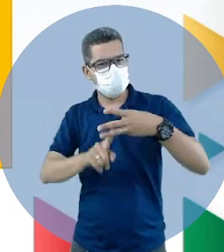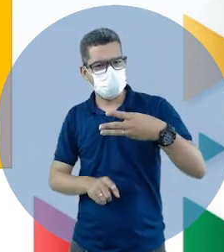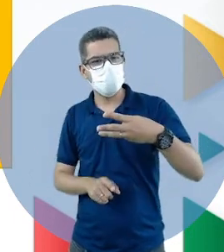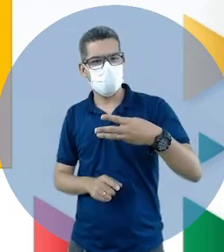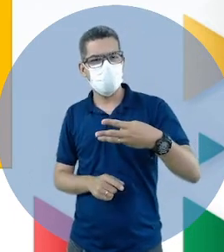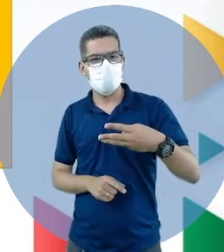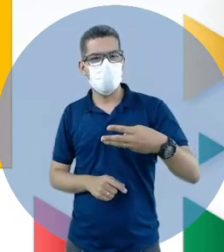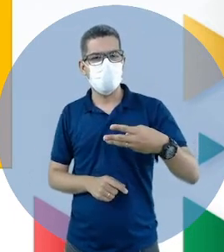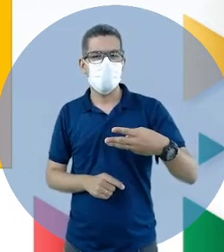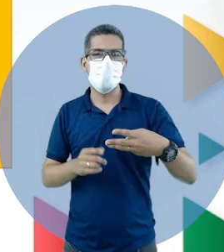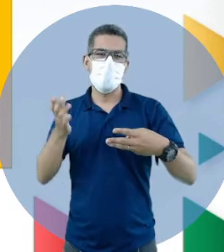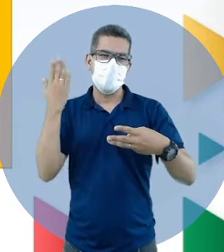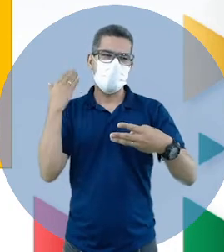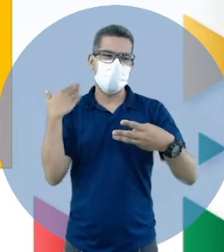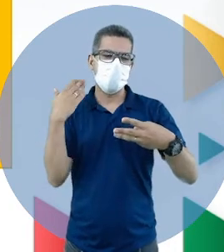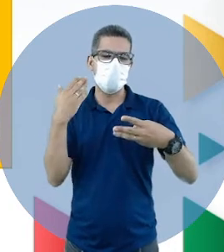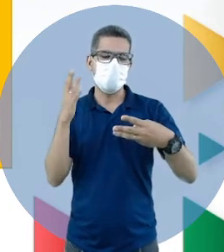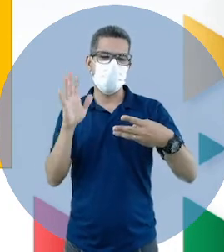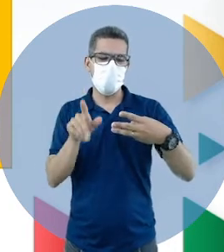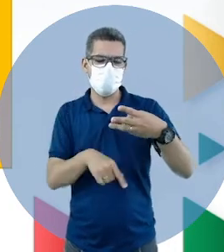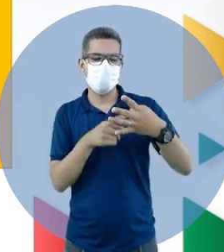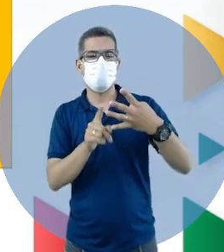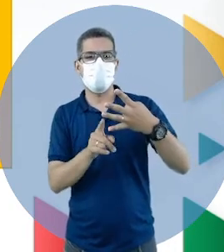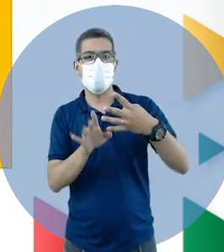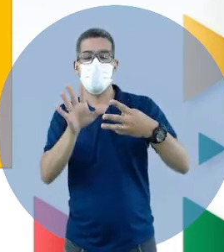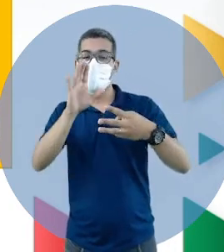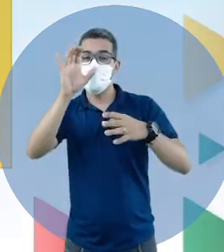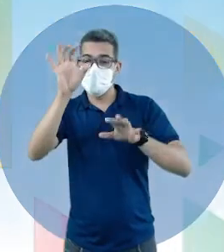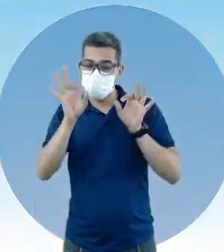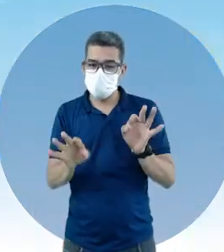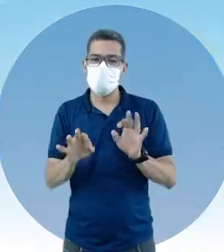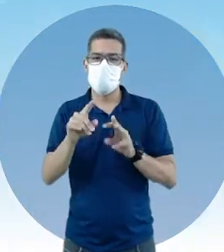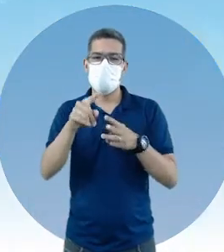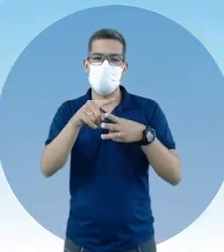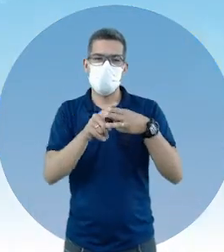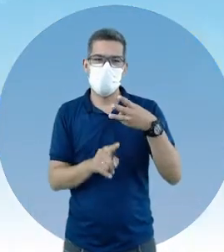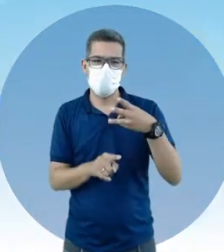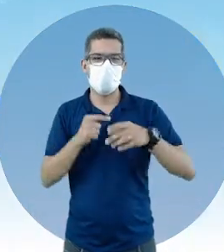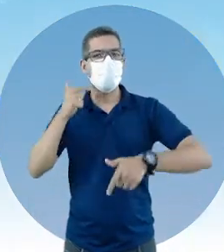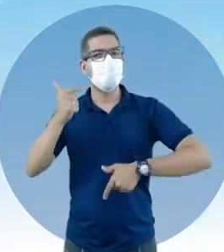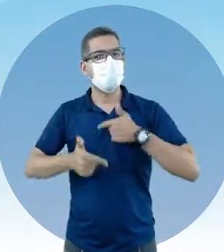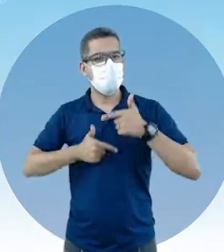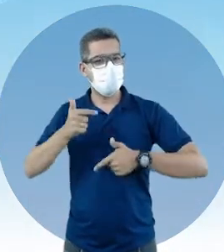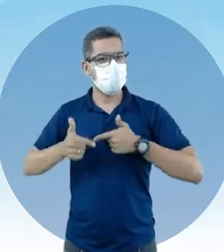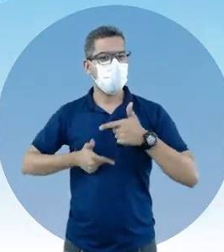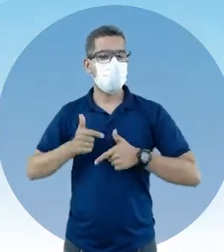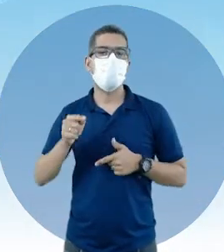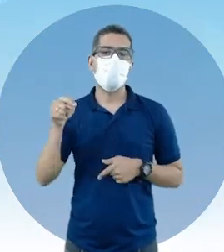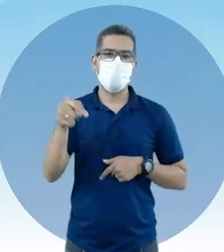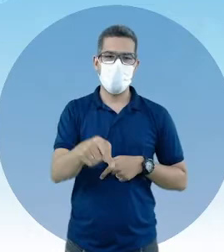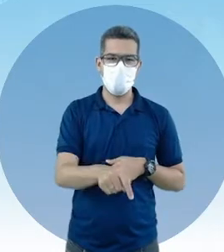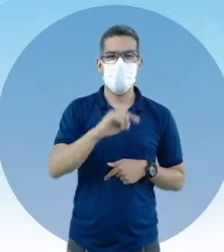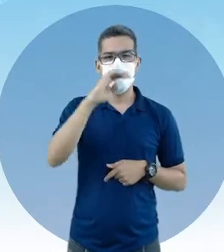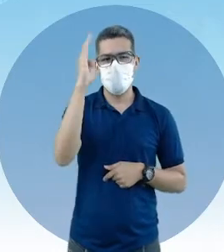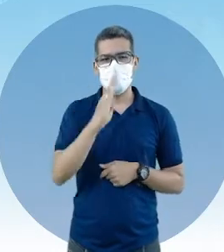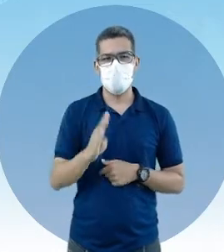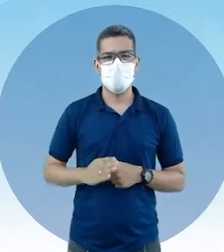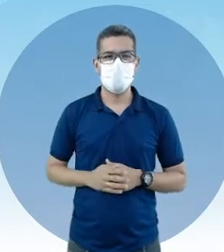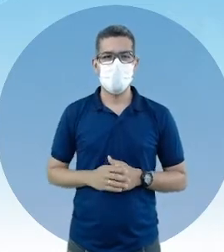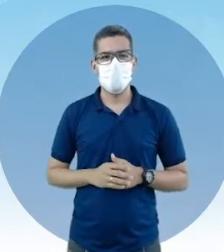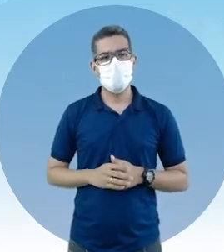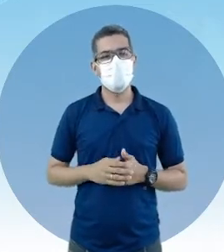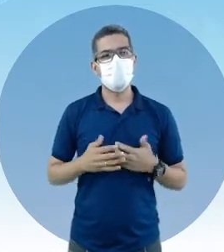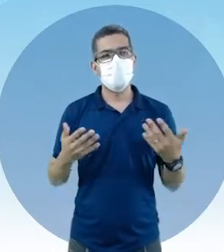veio outros, mas oficialmente 3 visitas, certo? A trabalho, por assim dizer, no Brasil. Trago